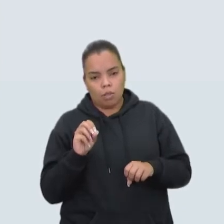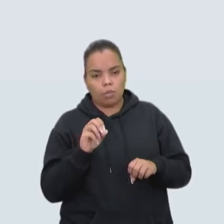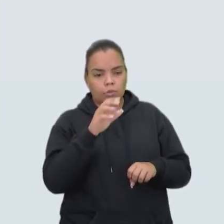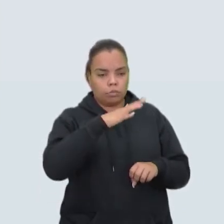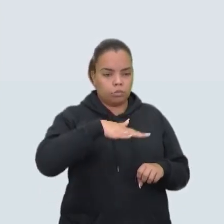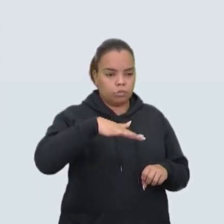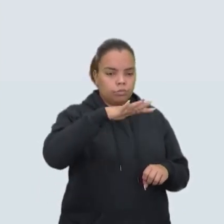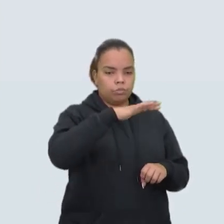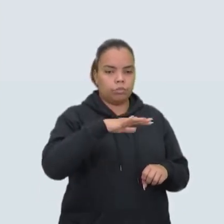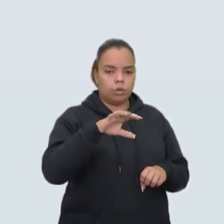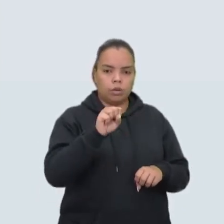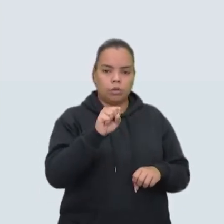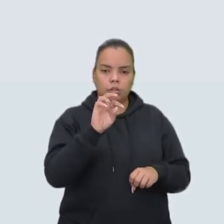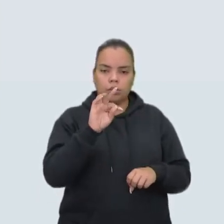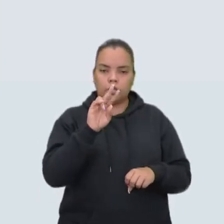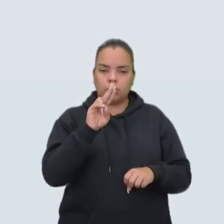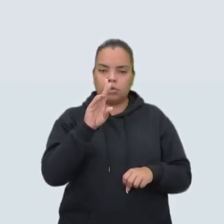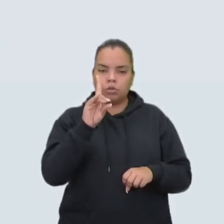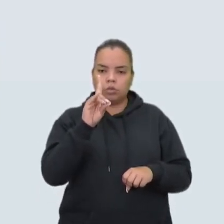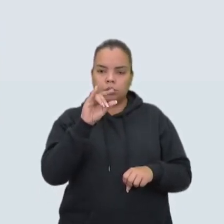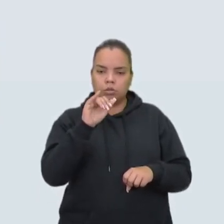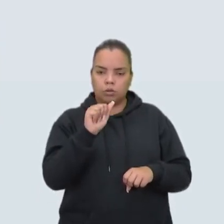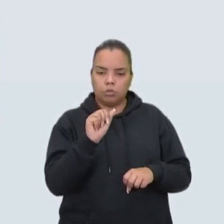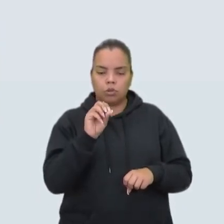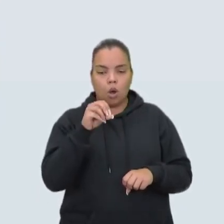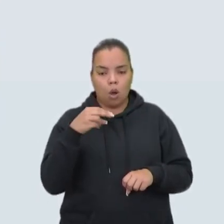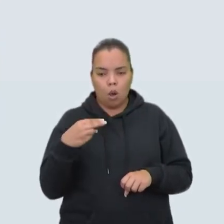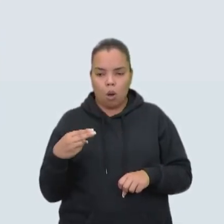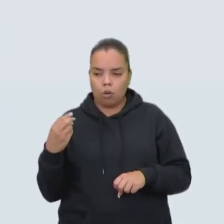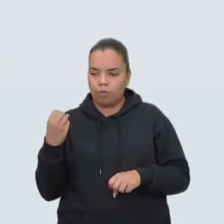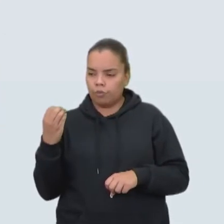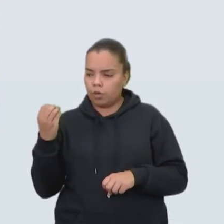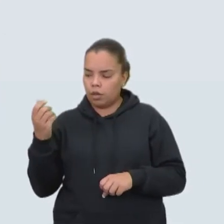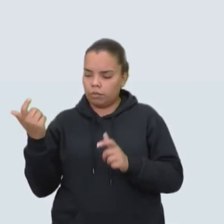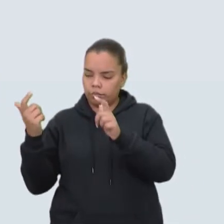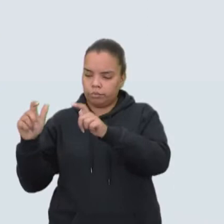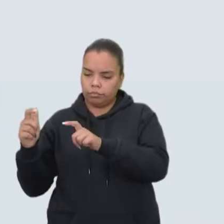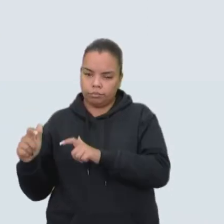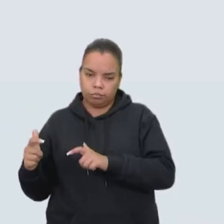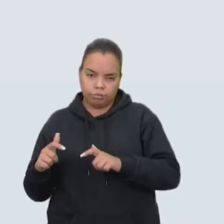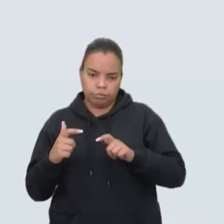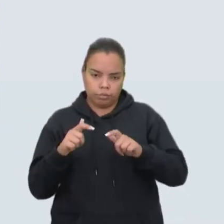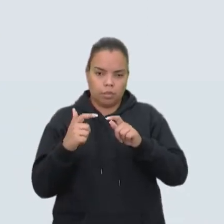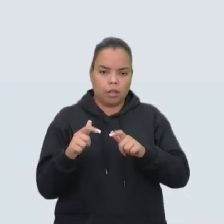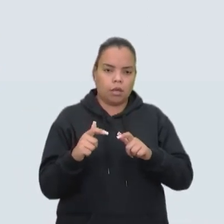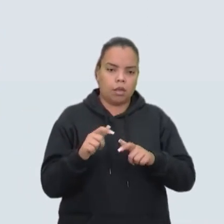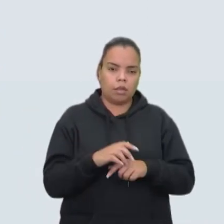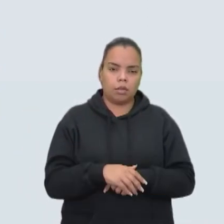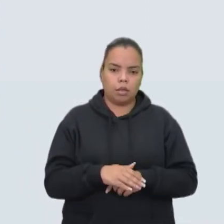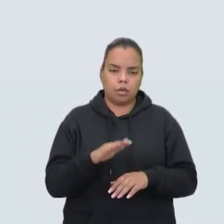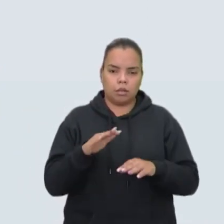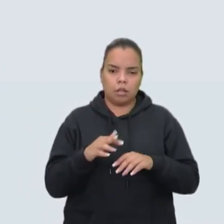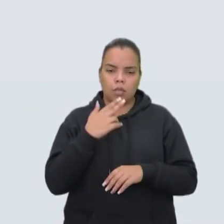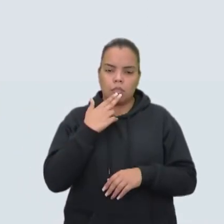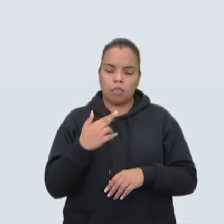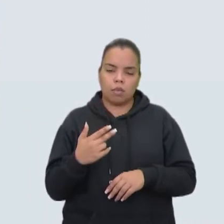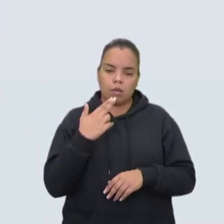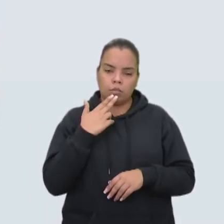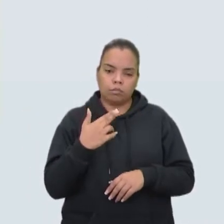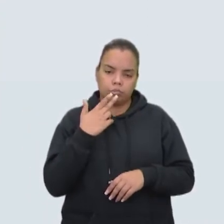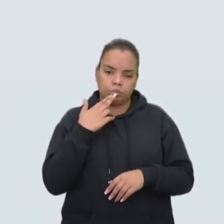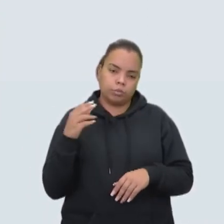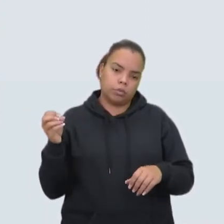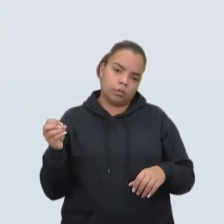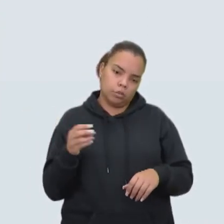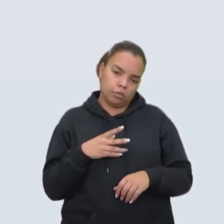todo o país. É um acervo fascinante, que narra de uma maneira inovadora e intimista a história do Brasil nos